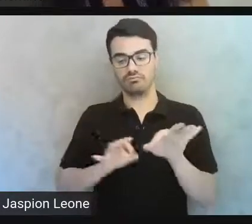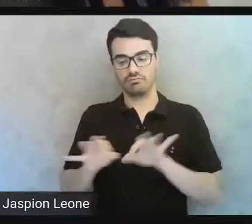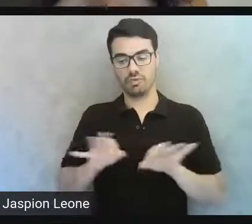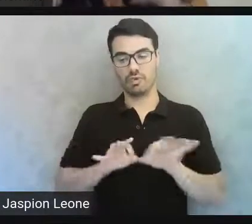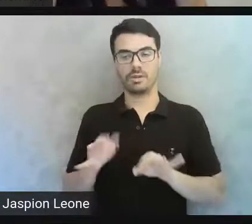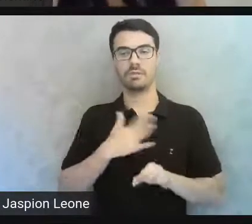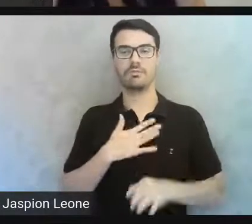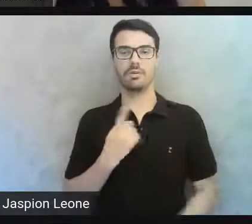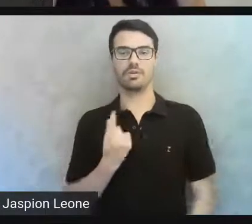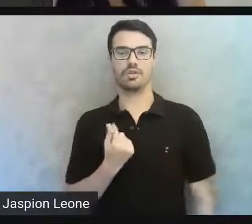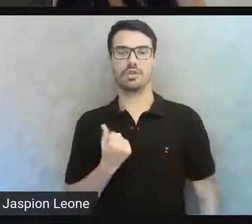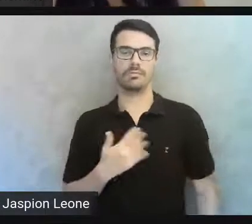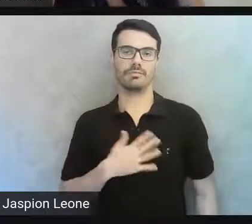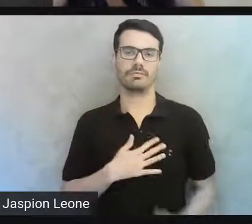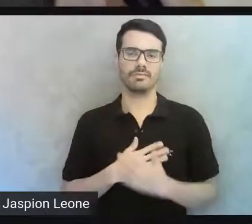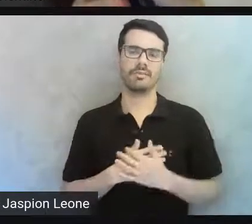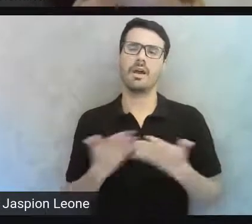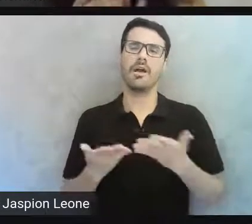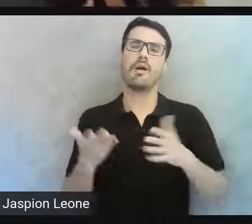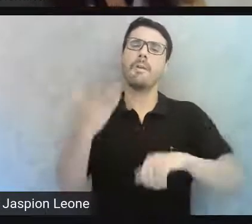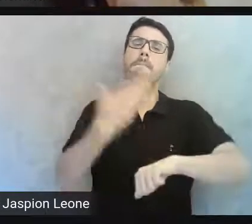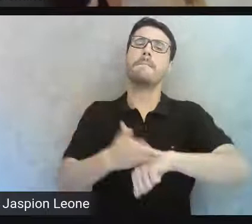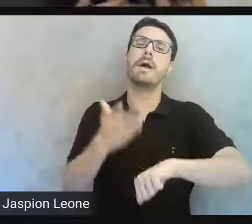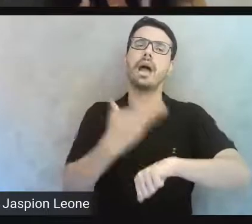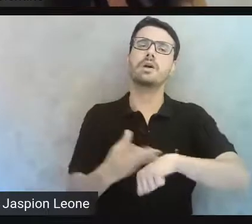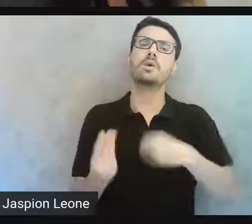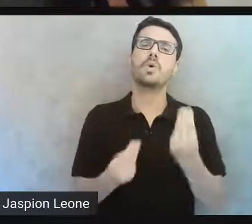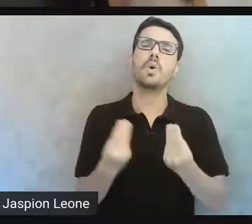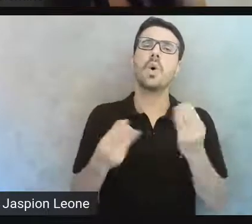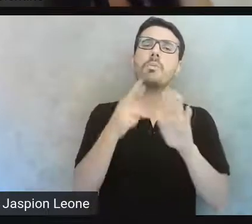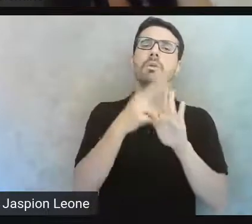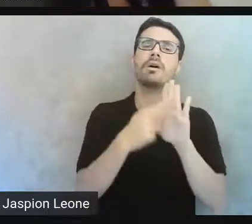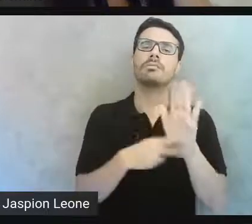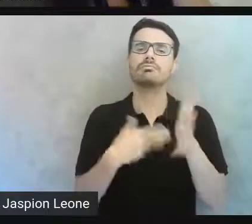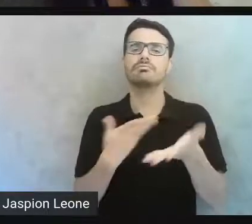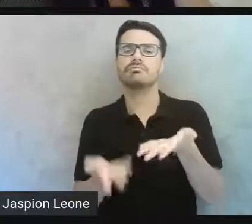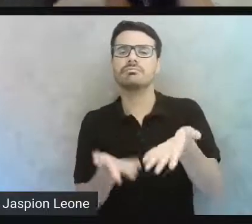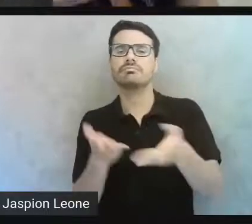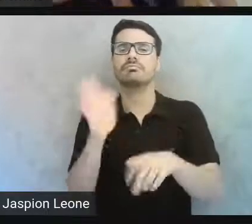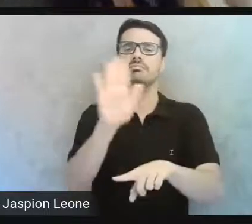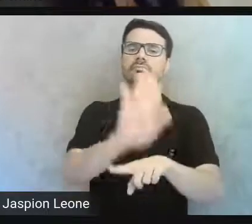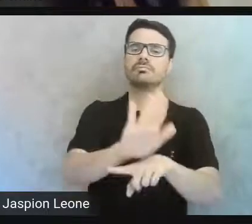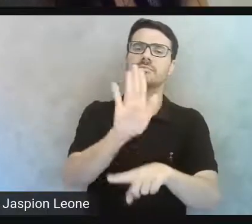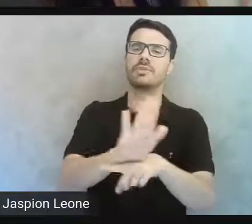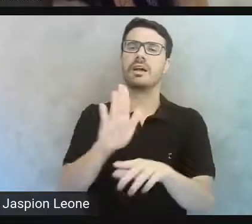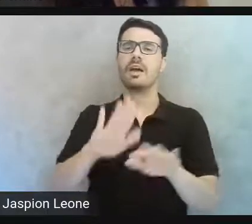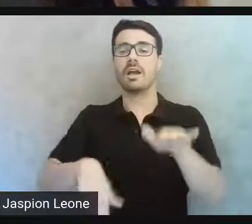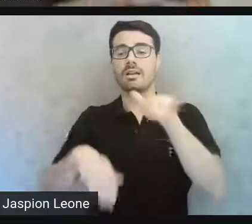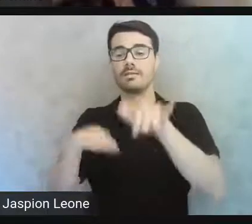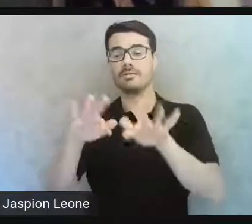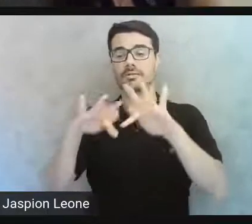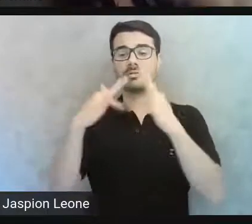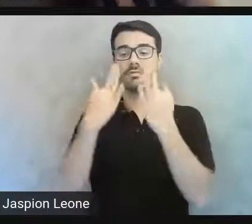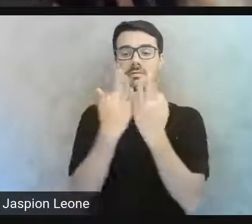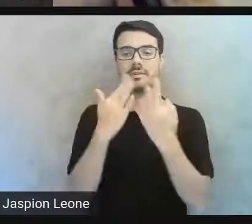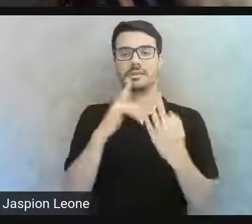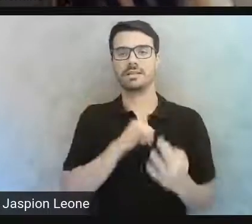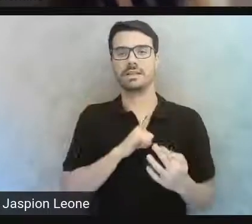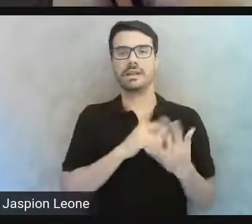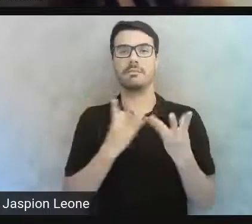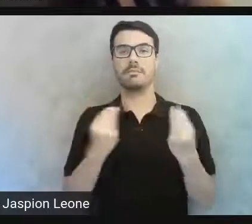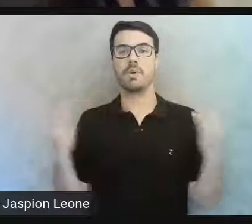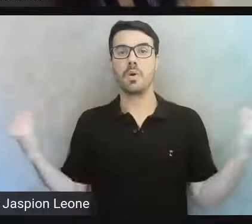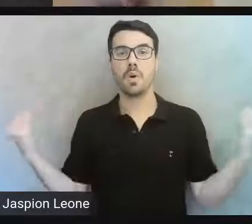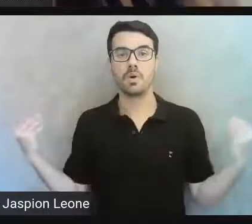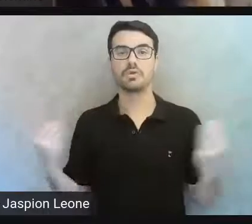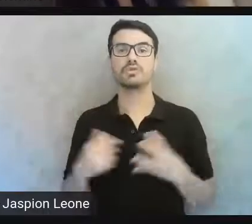parte mais prática, o que você sugere em termos assim, de ferramentas, estratégias? Porque assim, às vezes as famílias têm muitos dados, né? Eu tenho um monte de